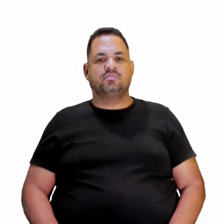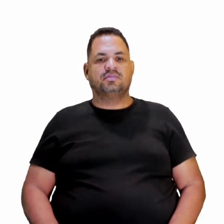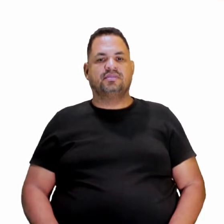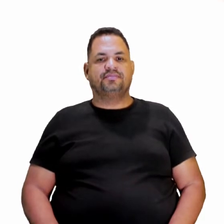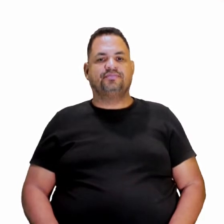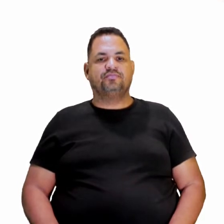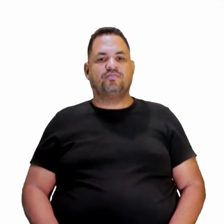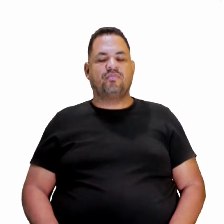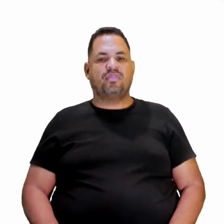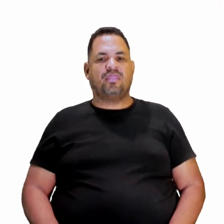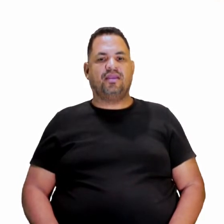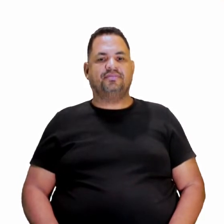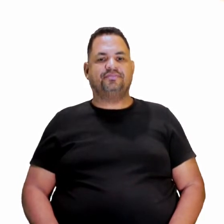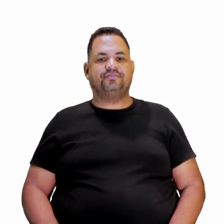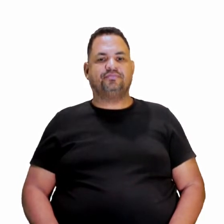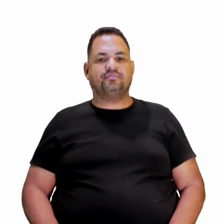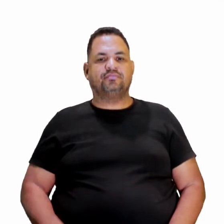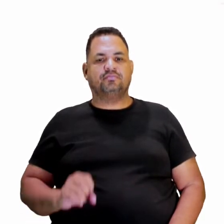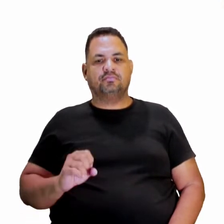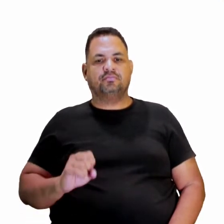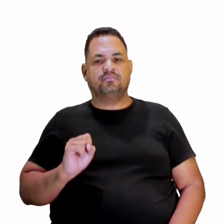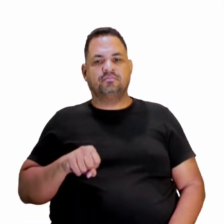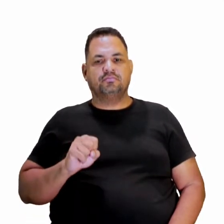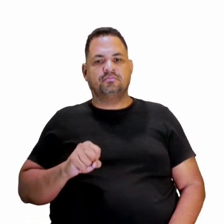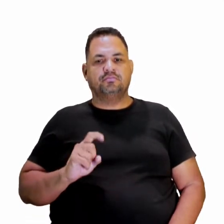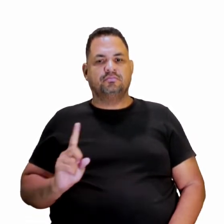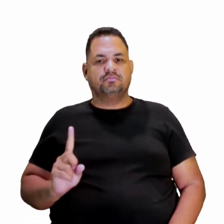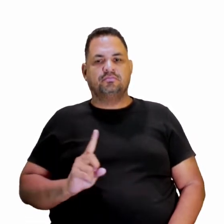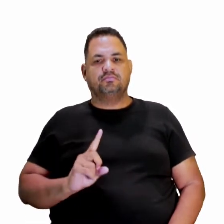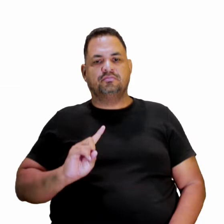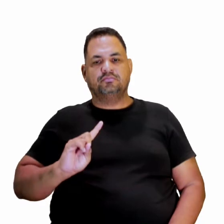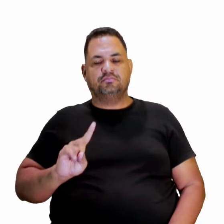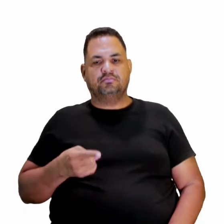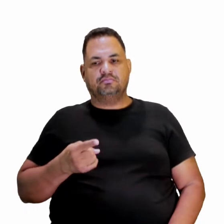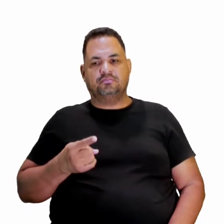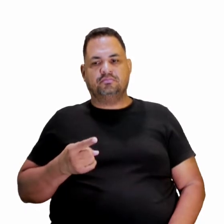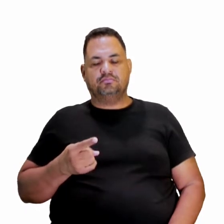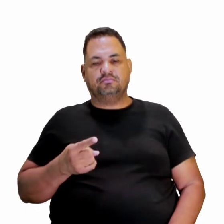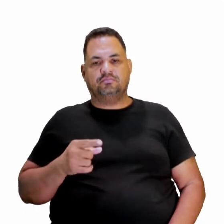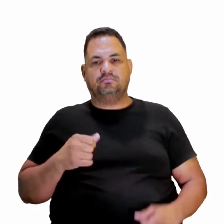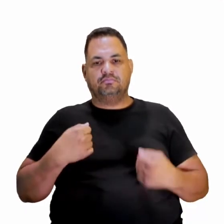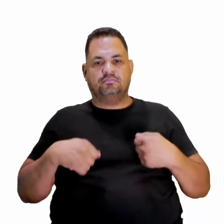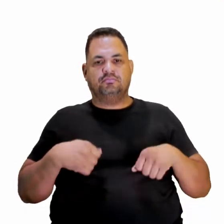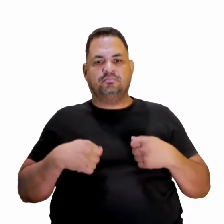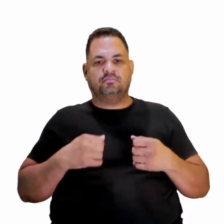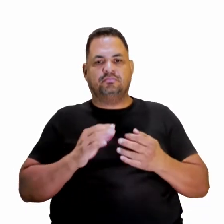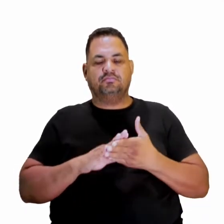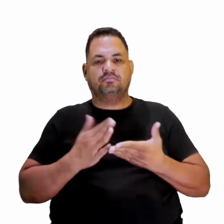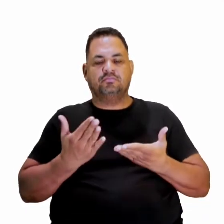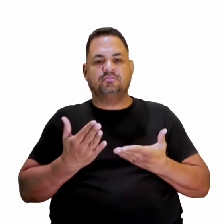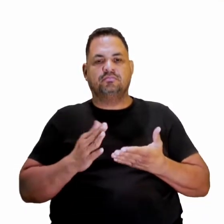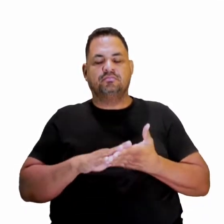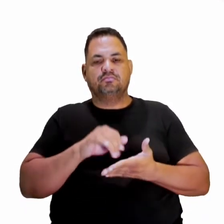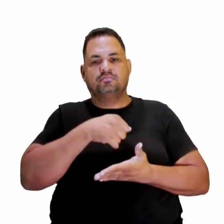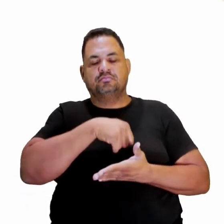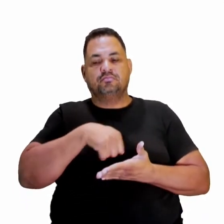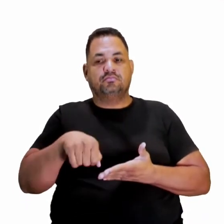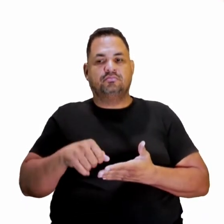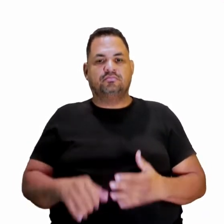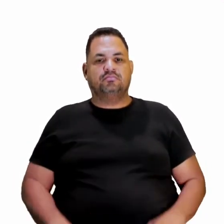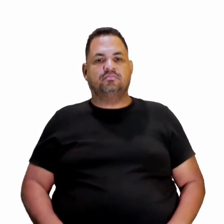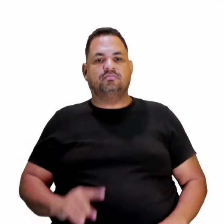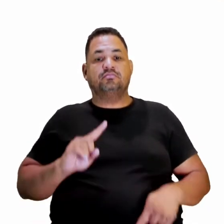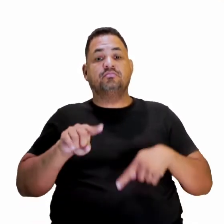answers é isso. Yes, no, vírgula. Essa vírgula ela é necessária para fins de escrita. E o que